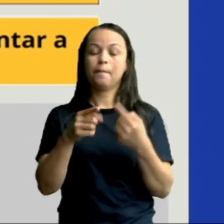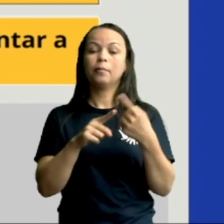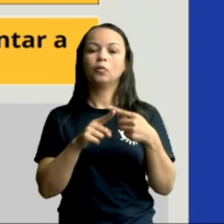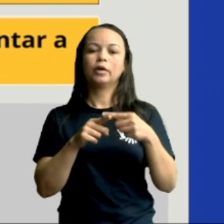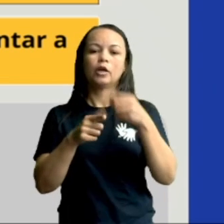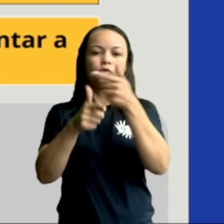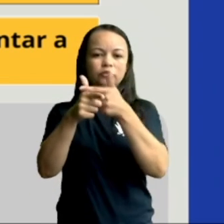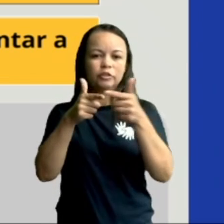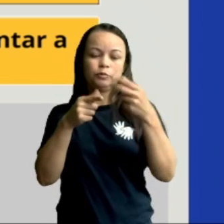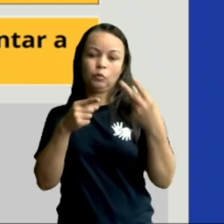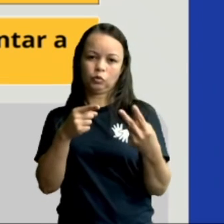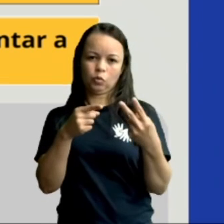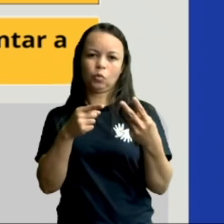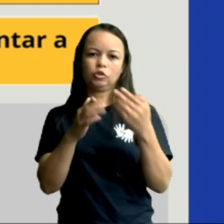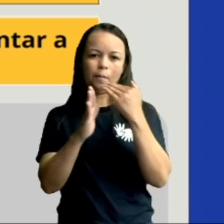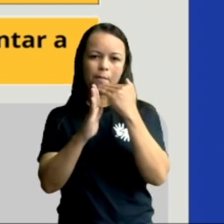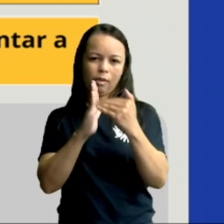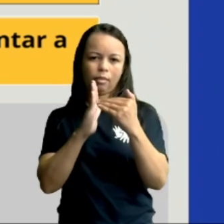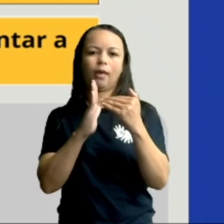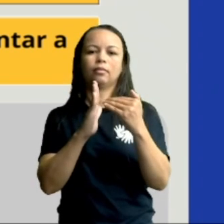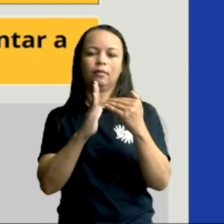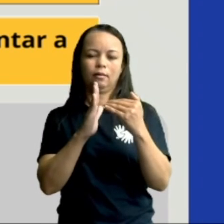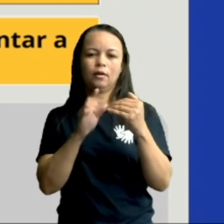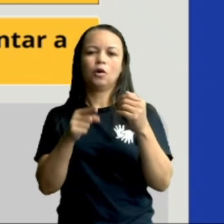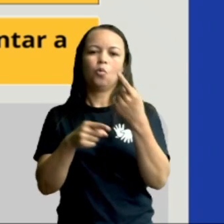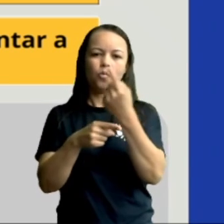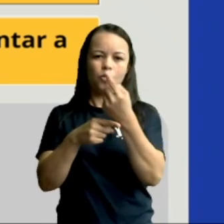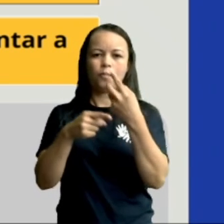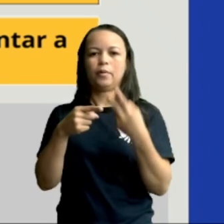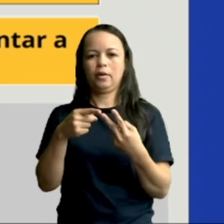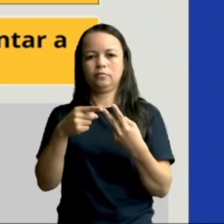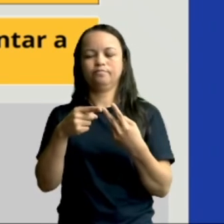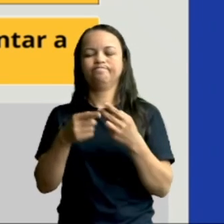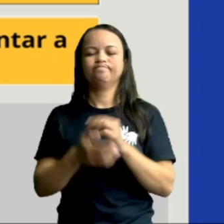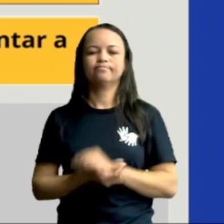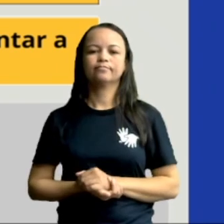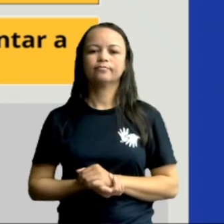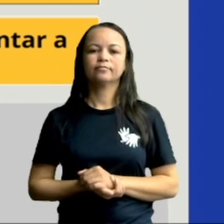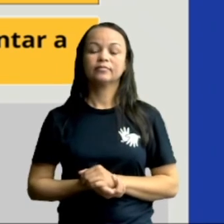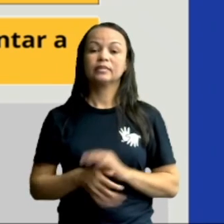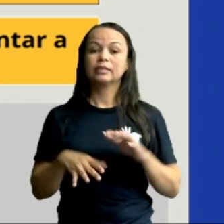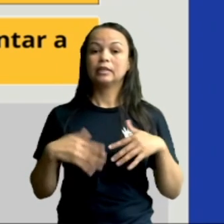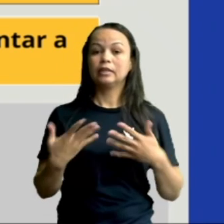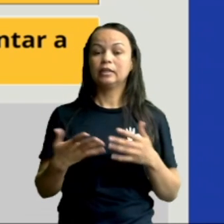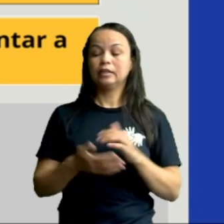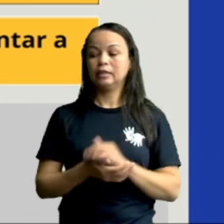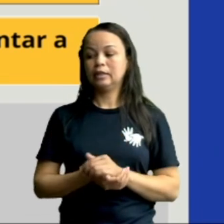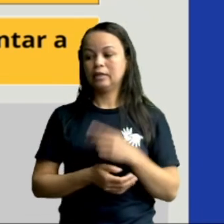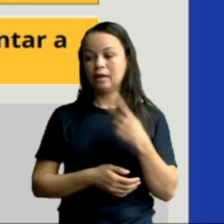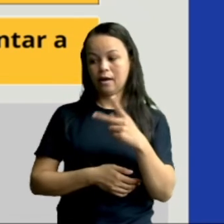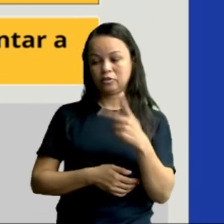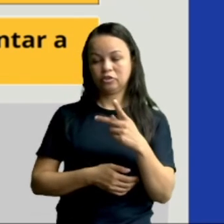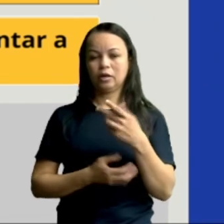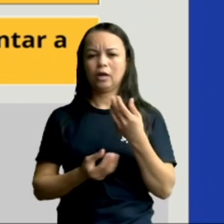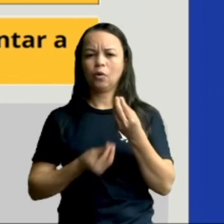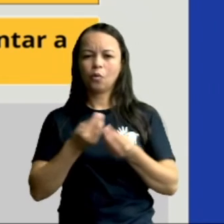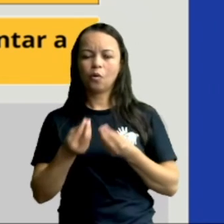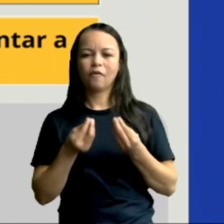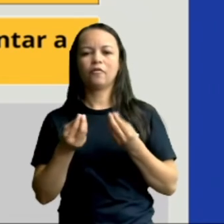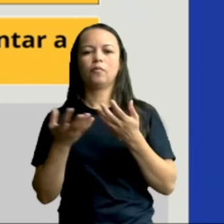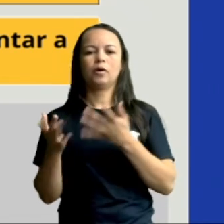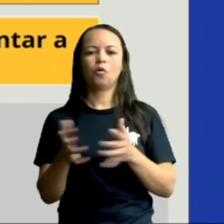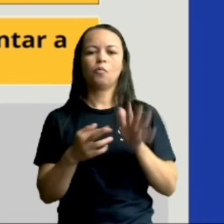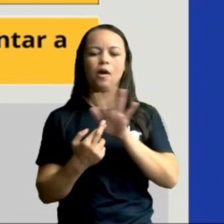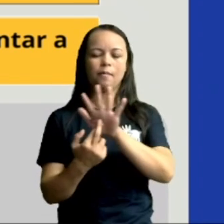pela metade. Então, liga lá, metade a 1/2, tá certo? E esta é uma forma que utilizamos